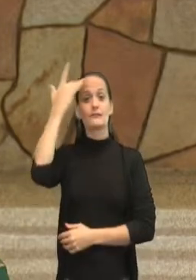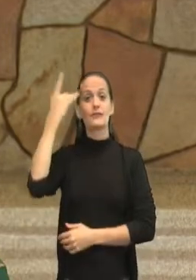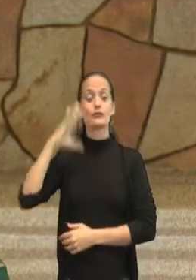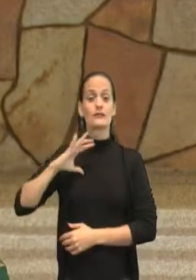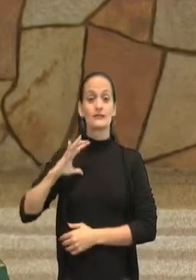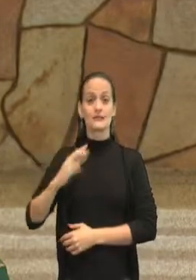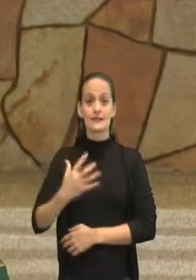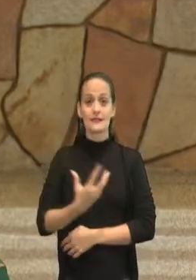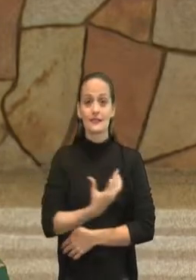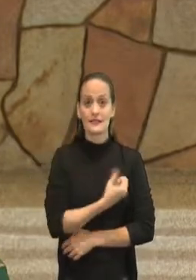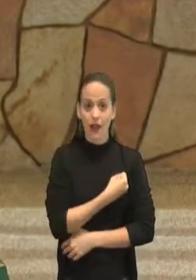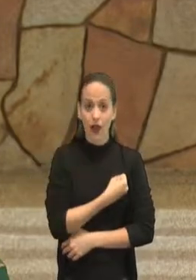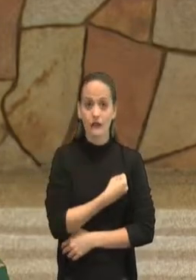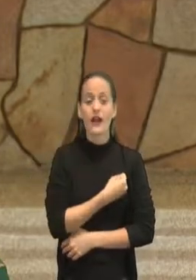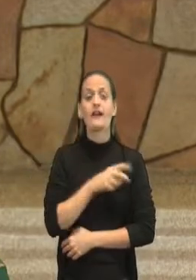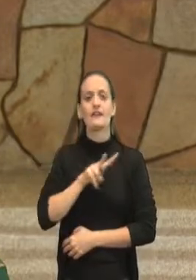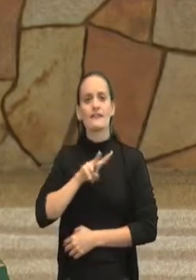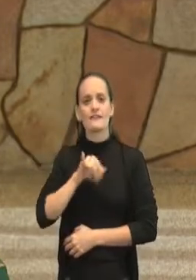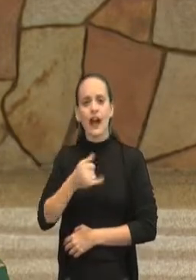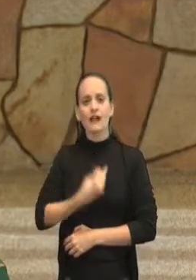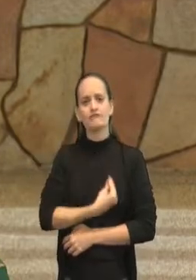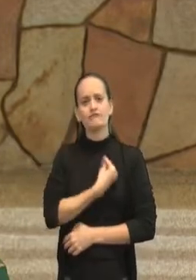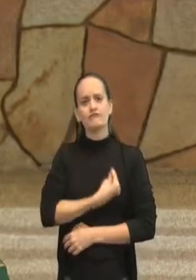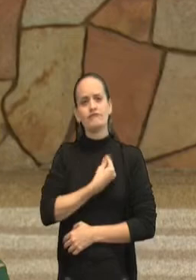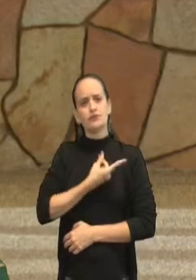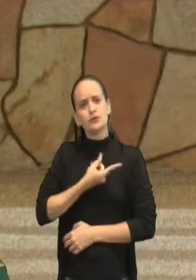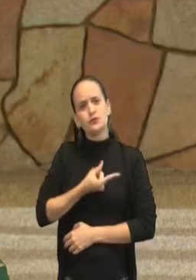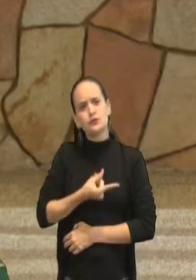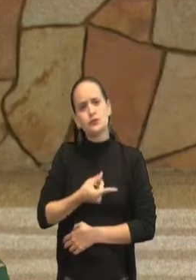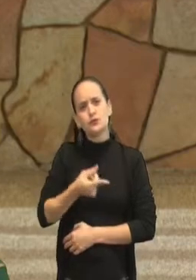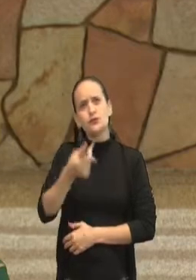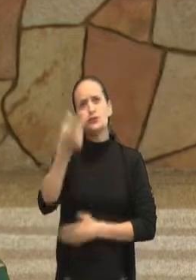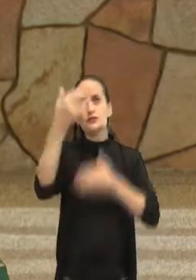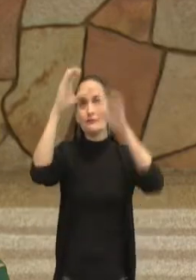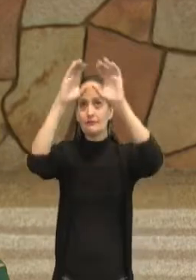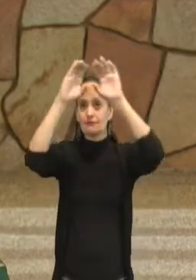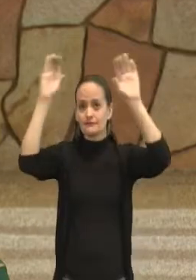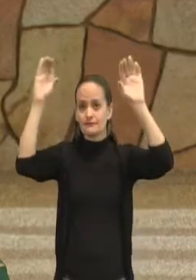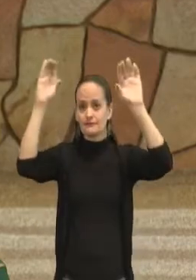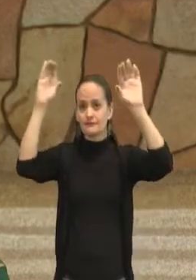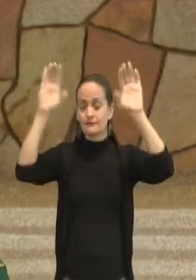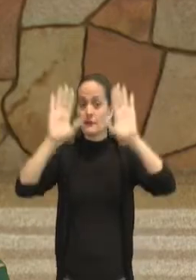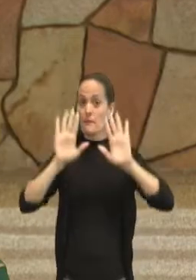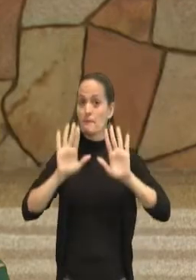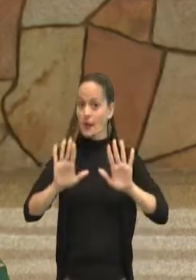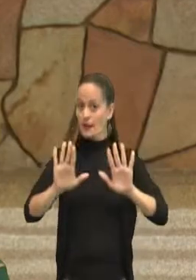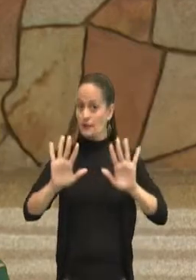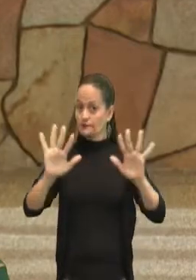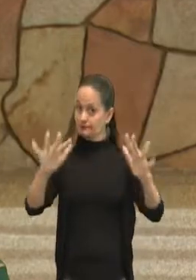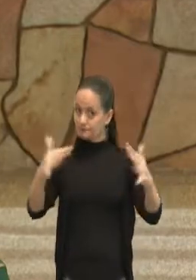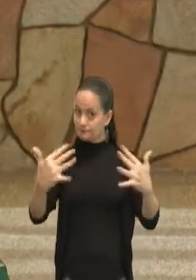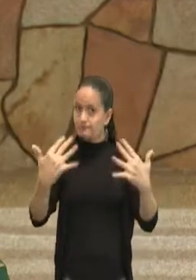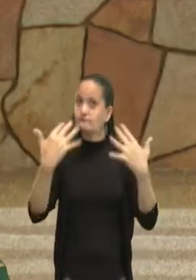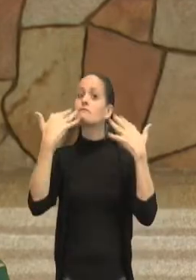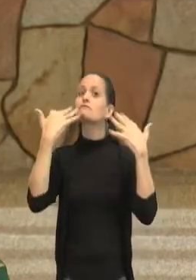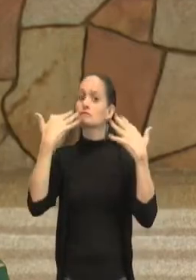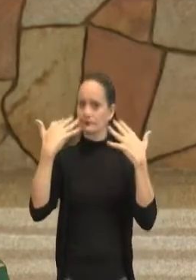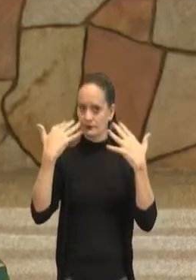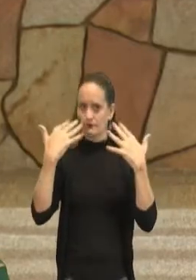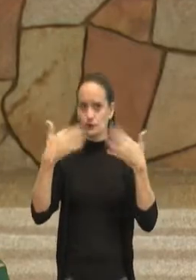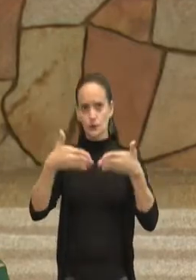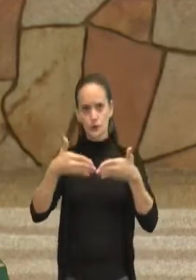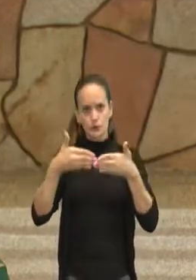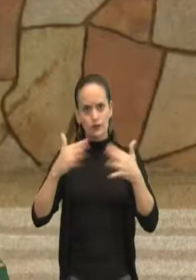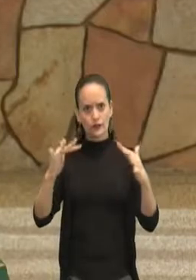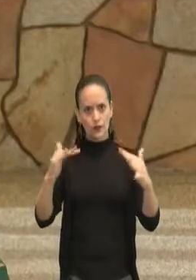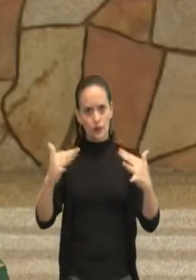vão herdar a eternidade ao seu lado. Mas eu chamo sua atenção nesse momento Peço que você preste bastante atenção.